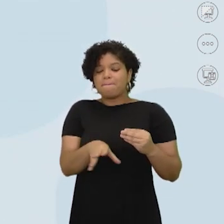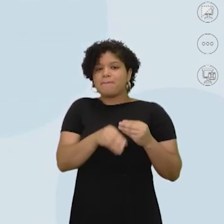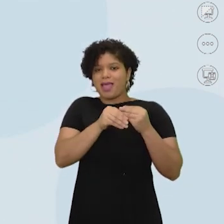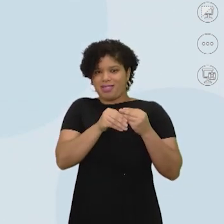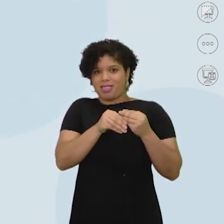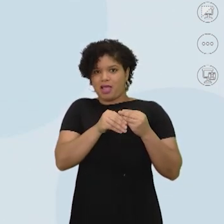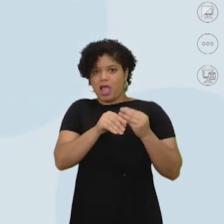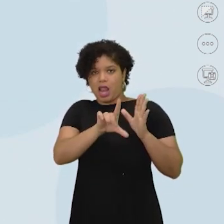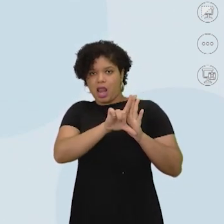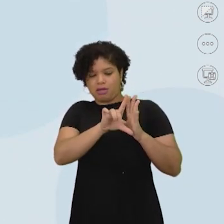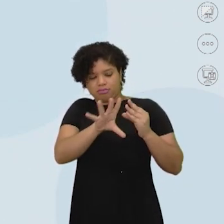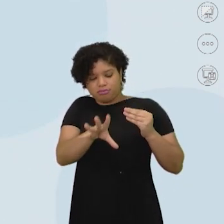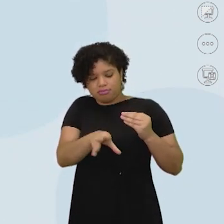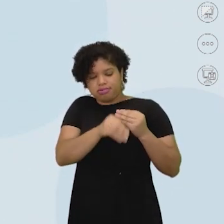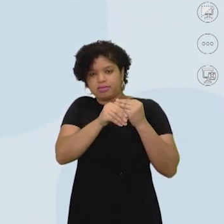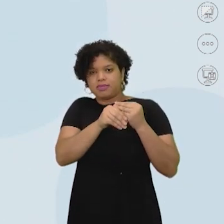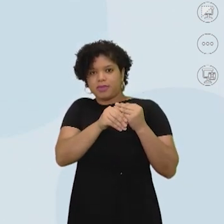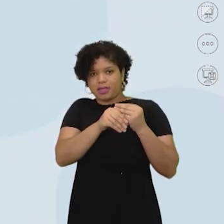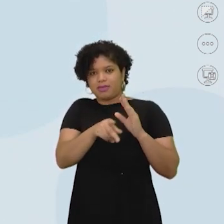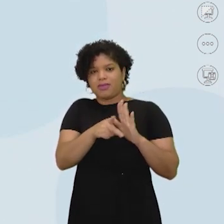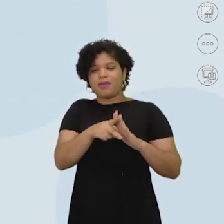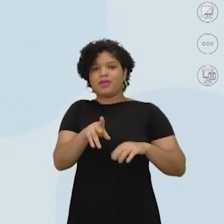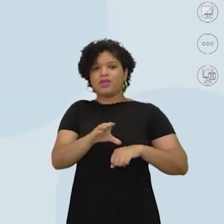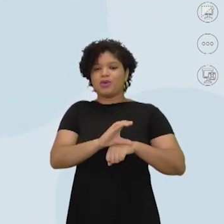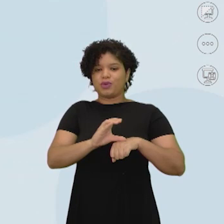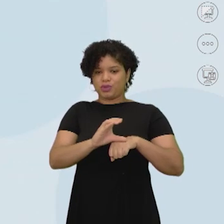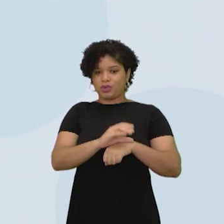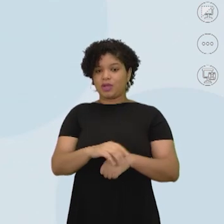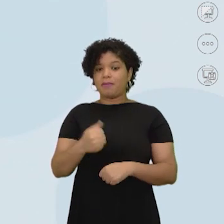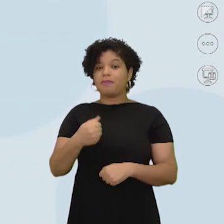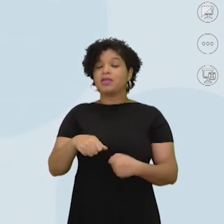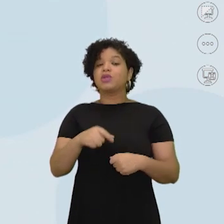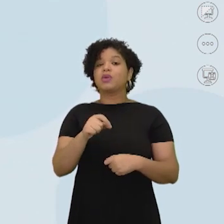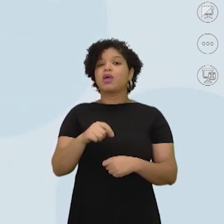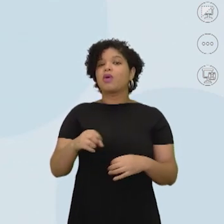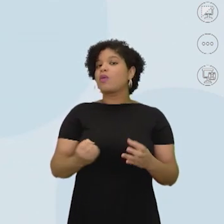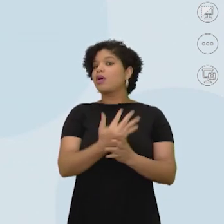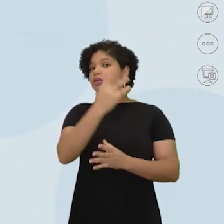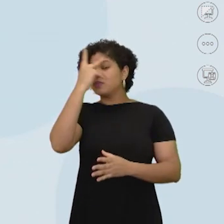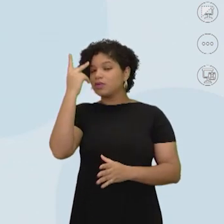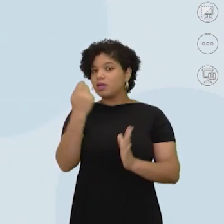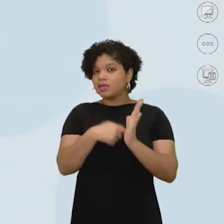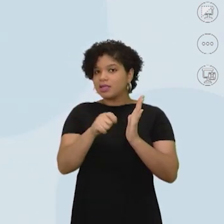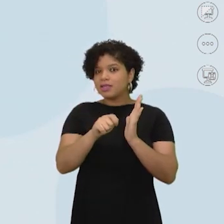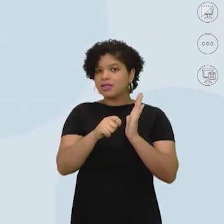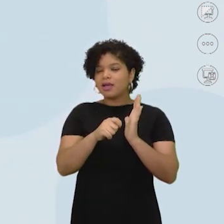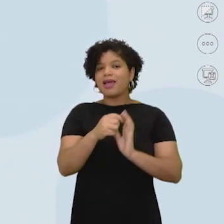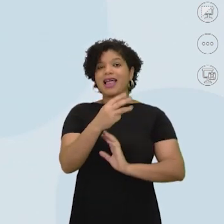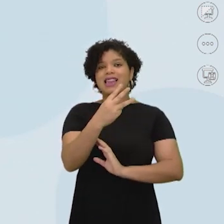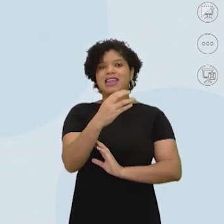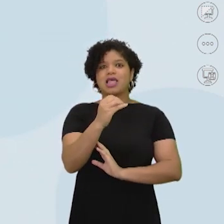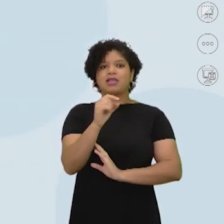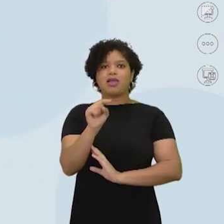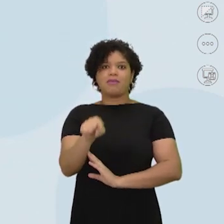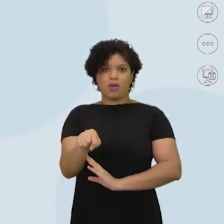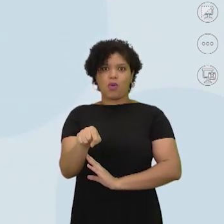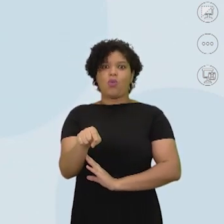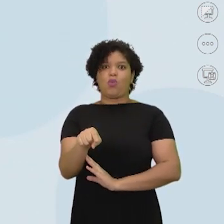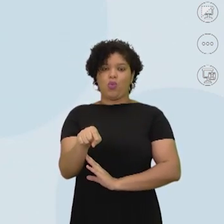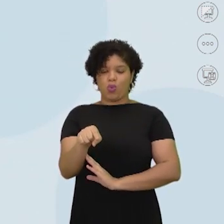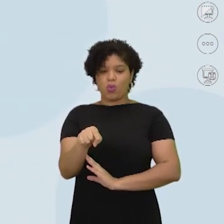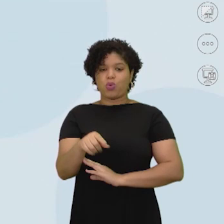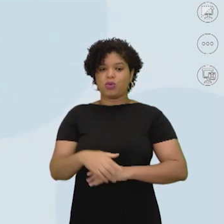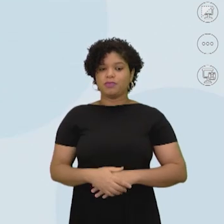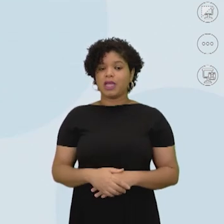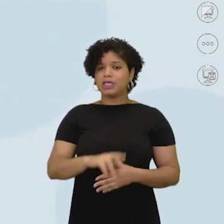o apoio de 3 entidades representativas e a assinatura de 30 mil eleitores. Várias questões foram abordadas pelas